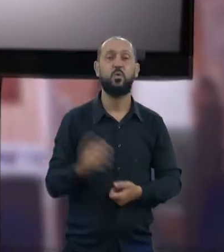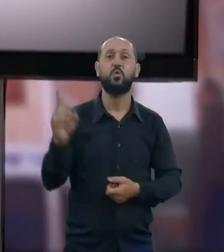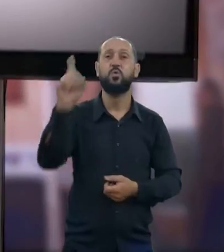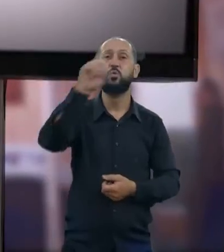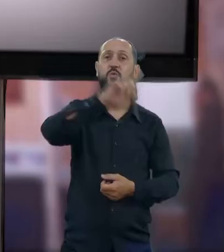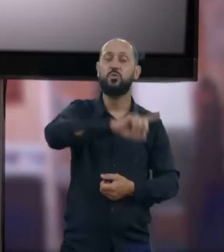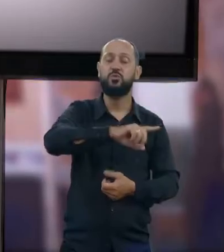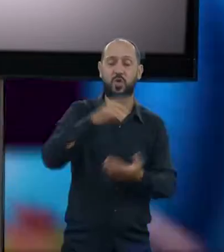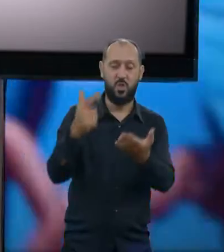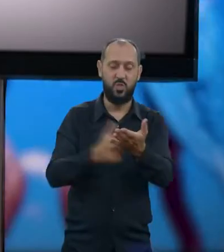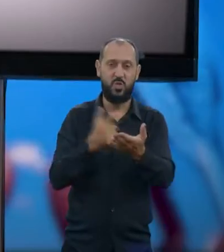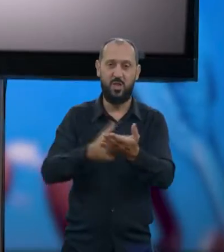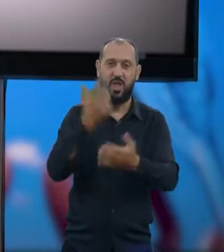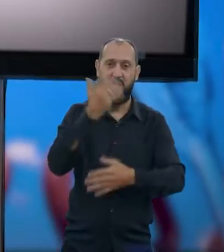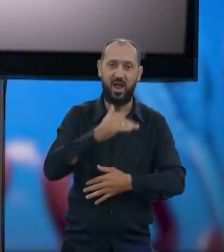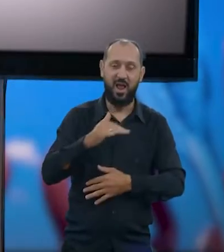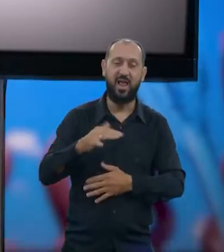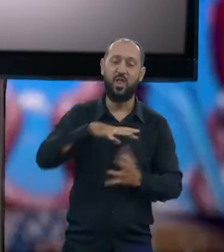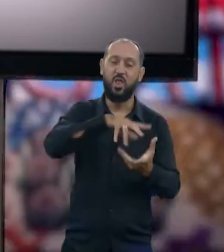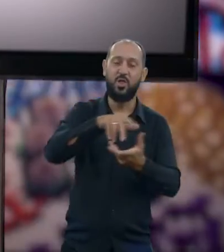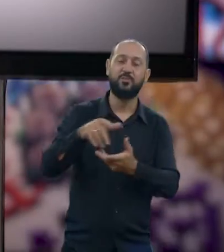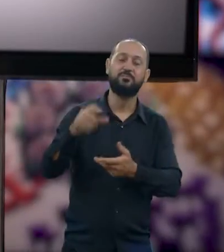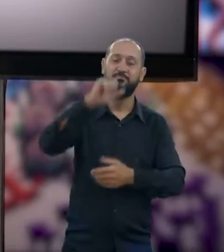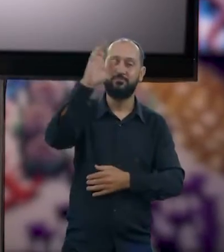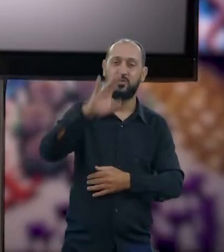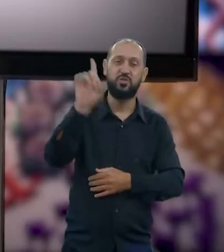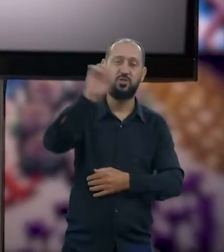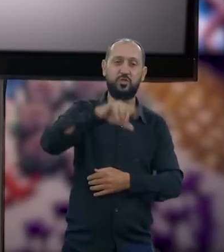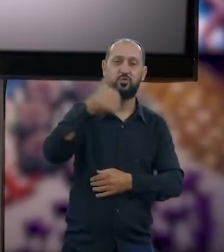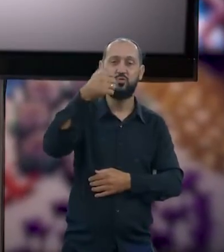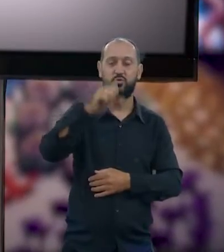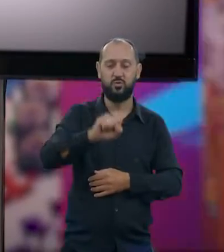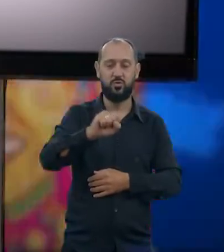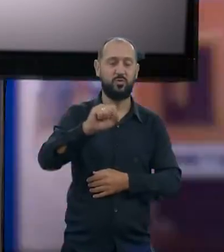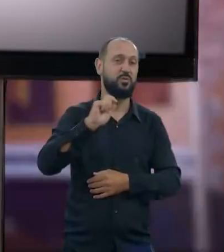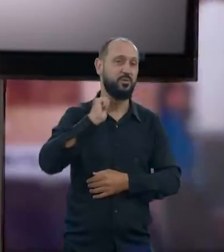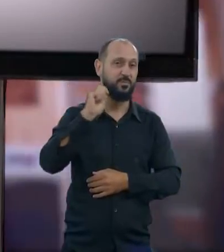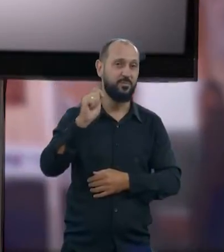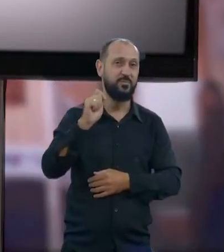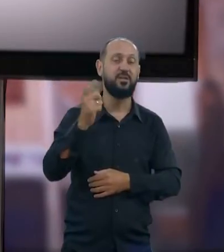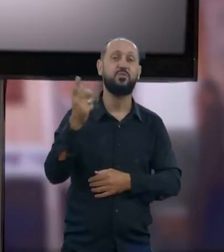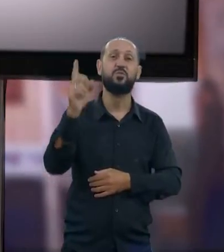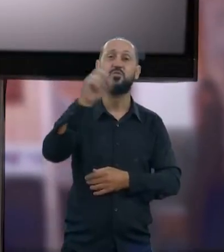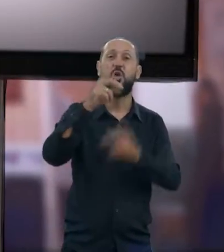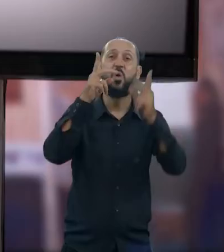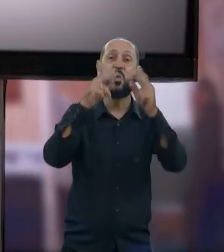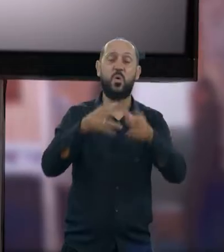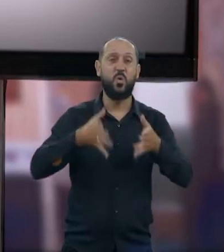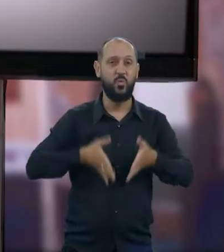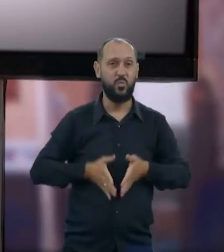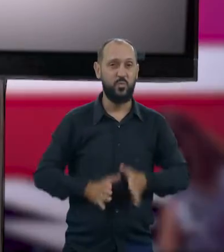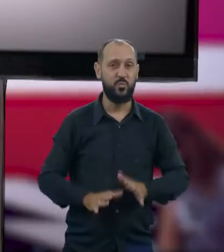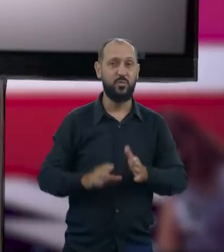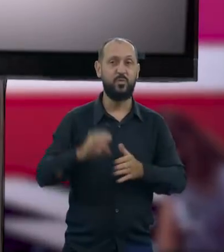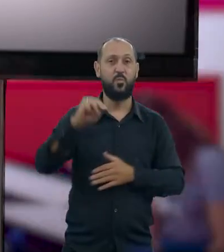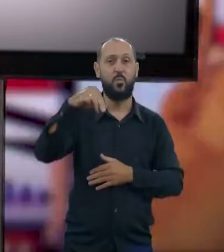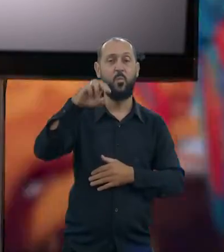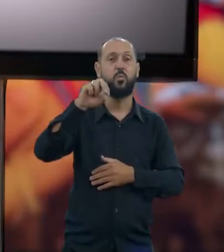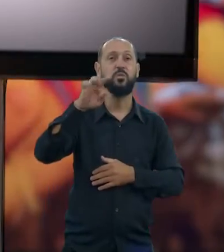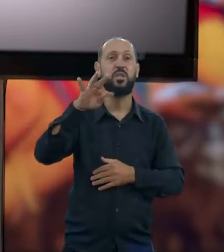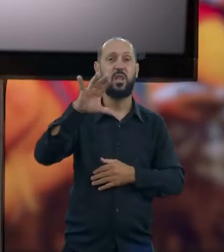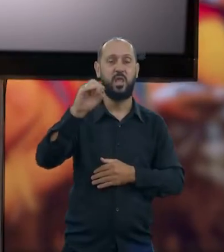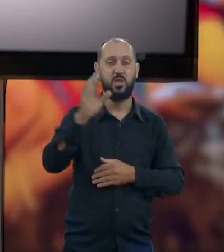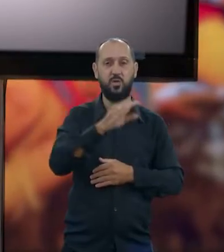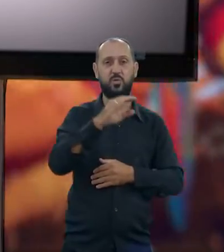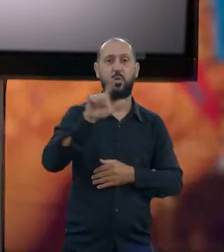O Dia Nacional do Livro Infantil é celebrado em 18 de abril, exatamente na mesma data em que nasceu o escritor Monteiro